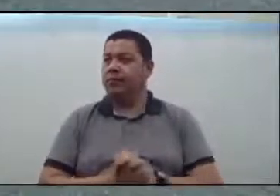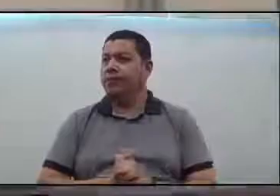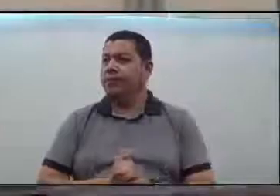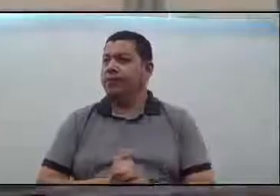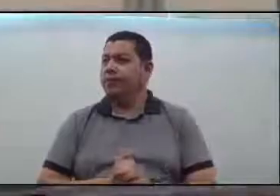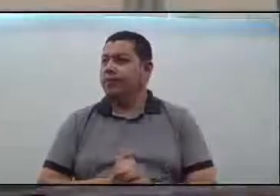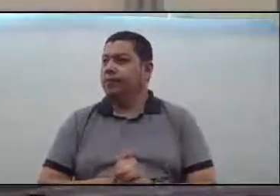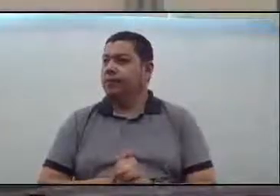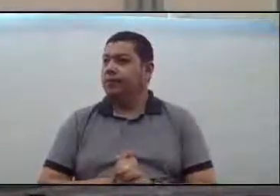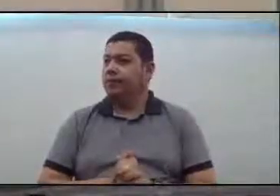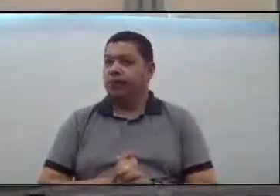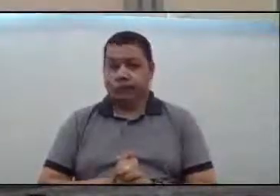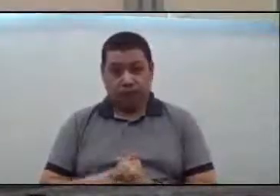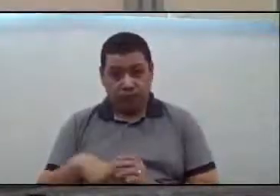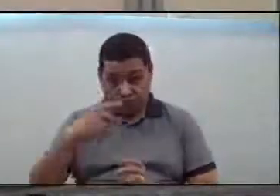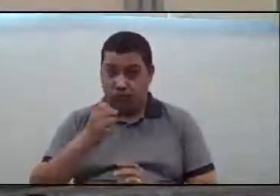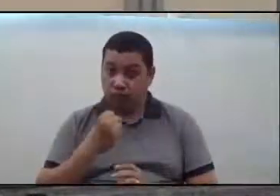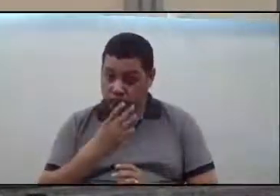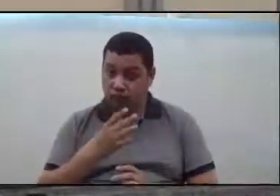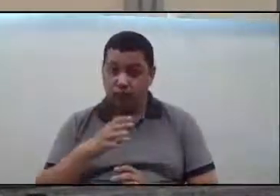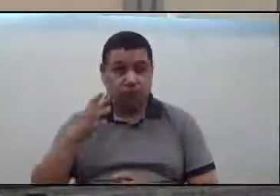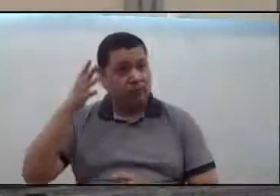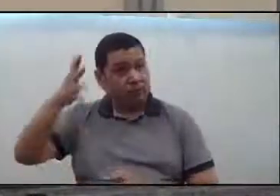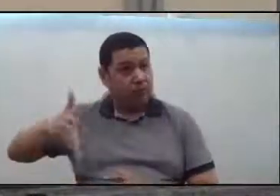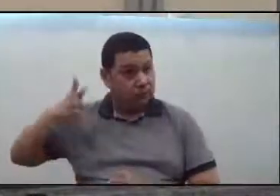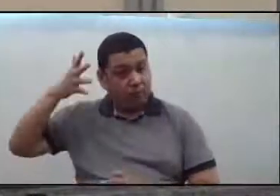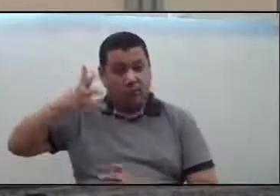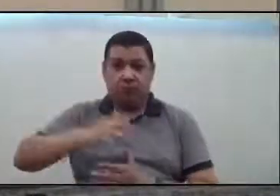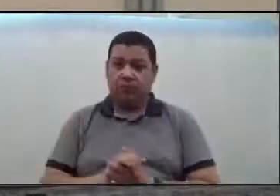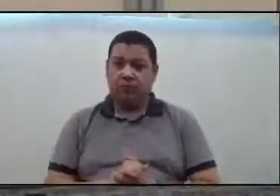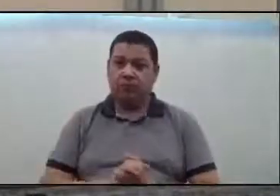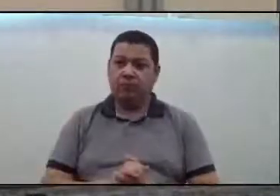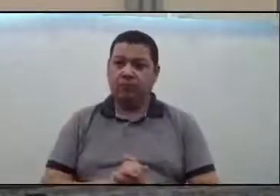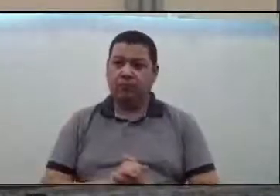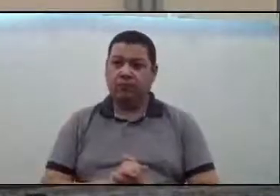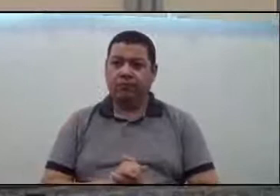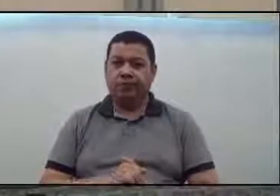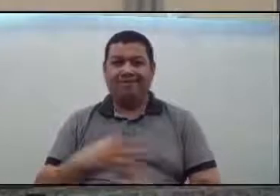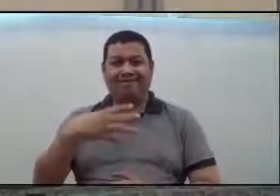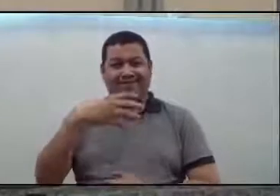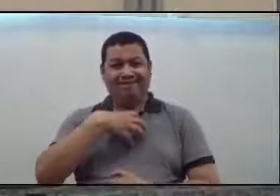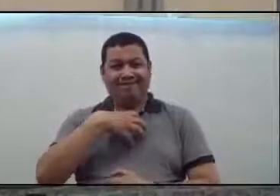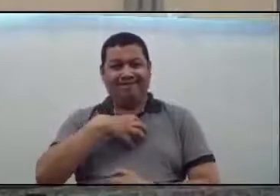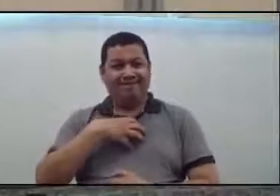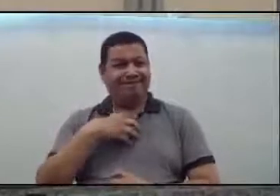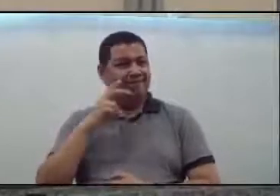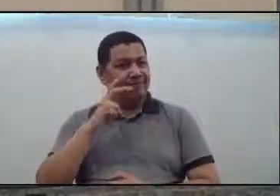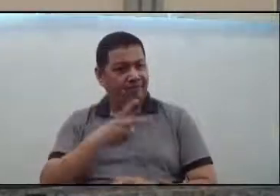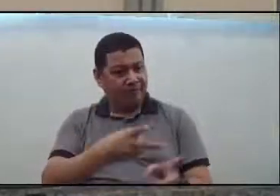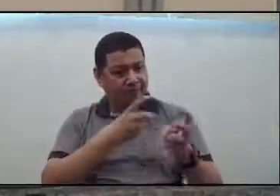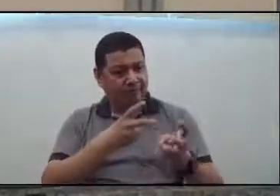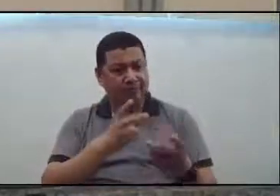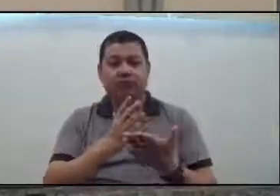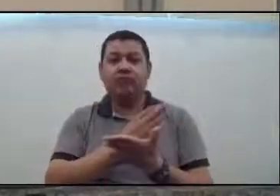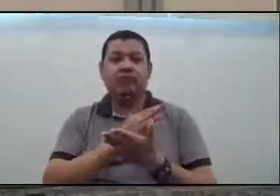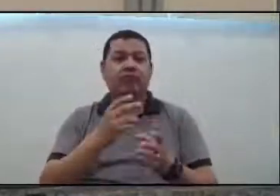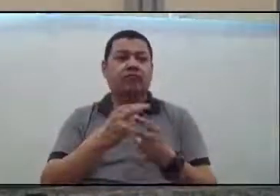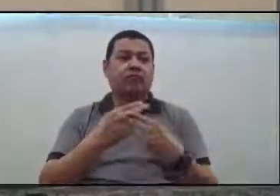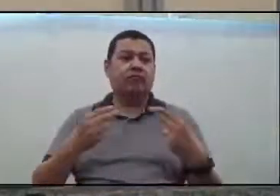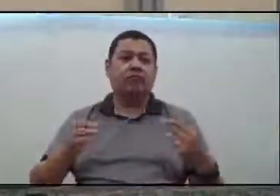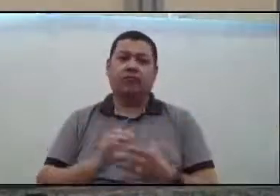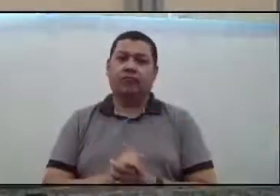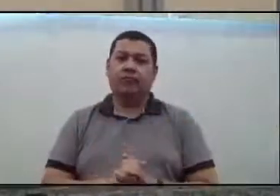vereador. É, parabenizar a Vossa Excelência pelo discurso. E é muito triste mesmo a gente ver algumas situações